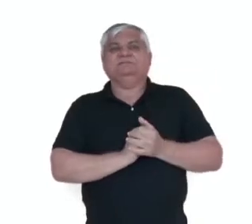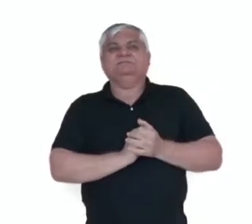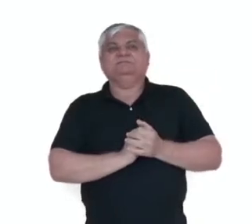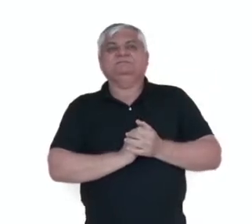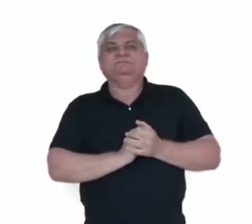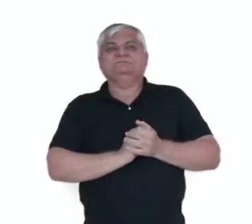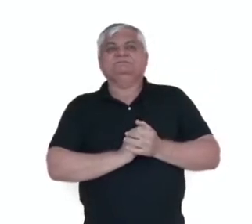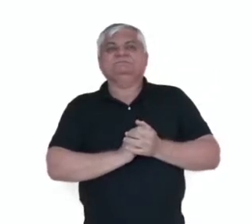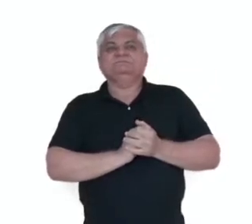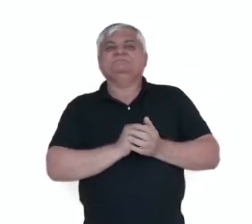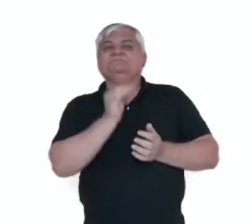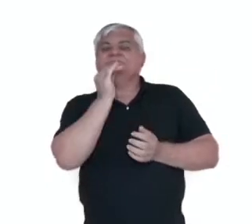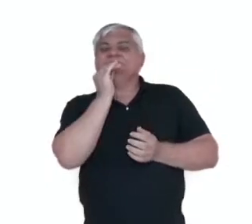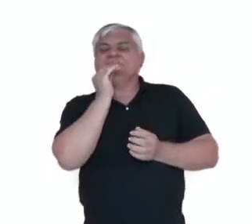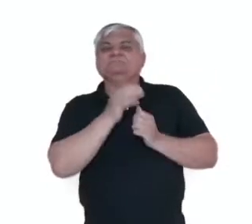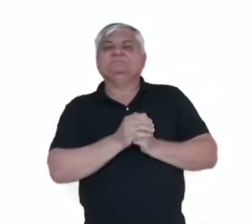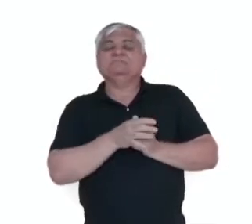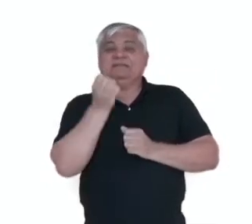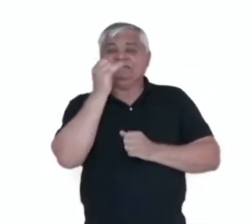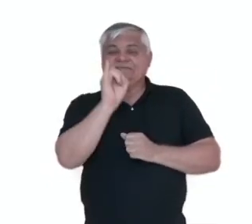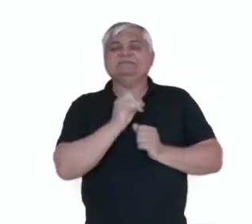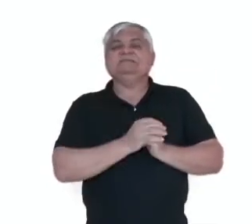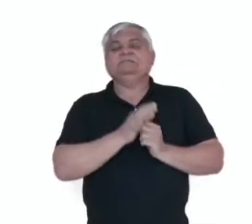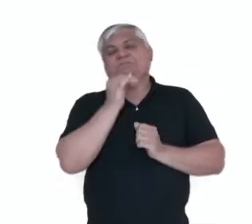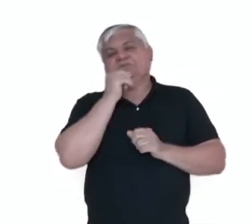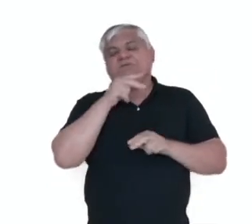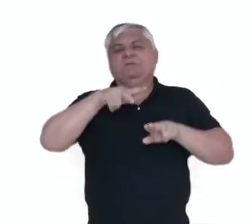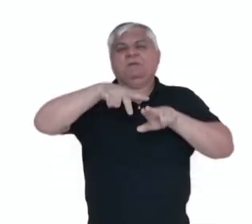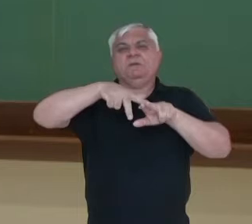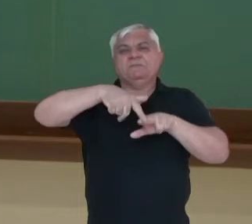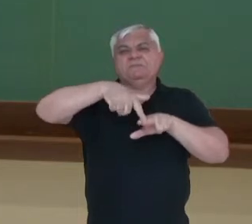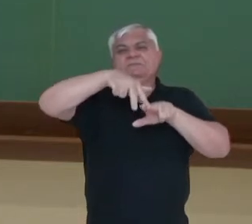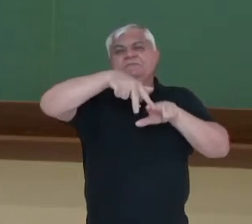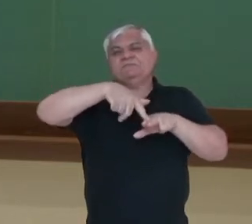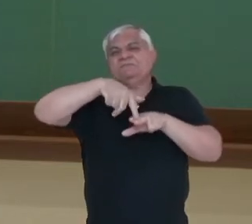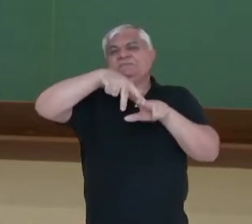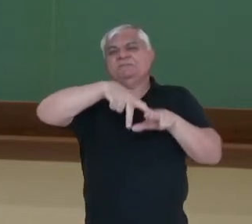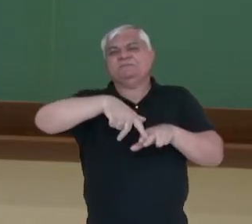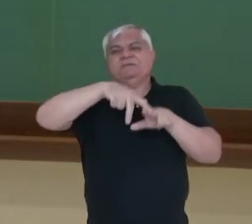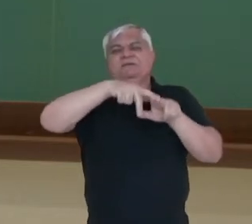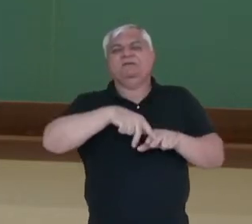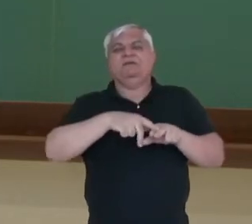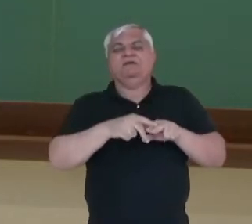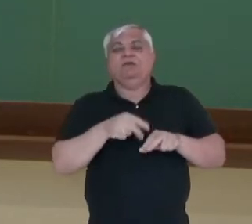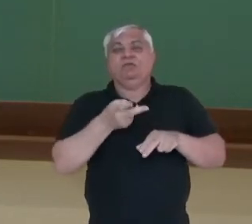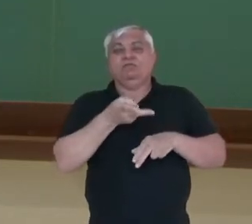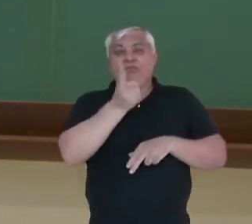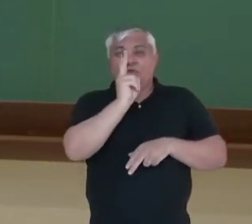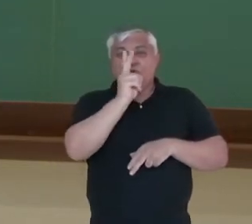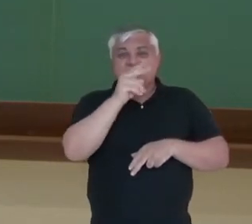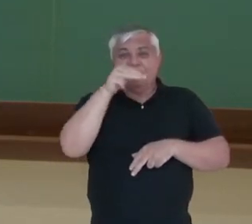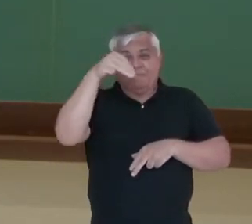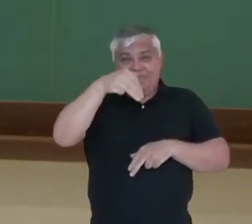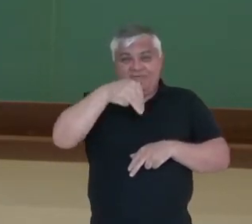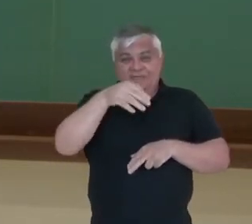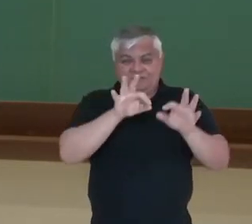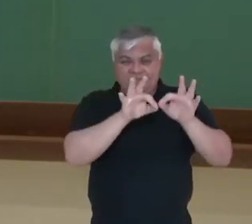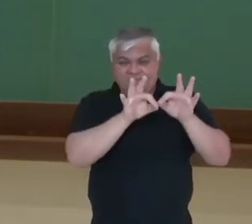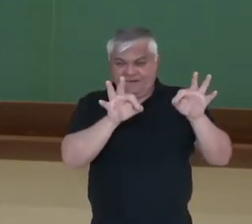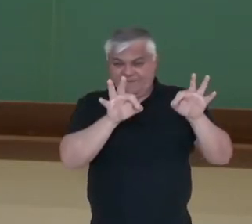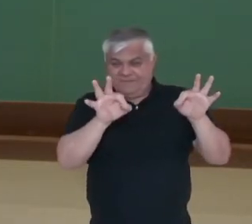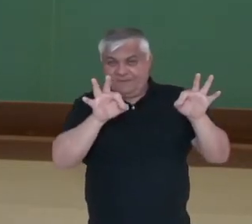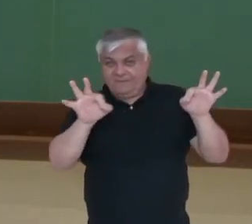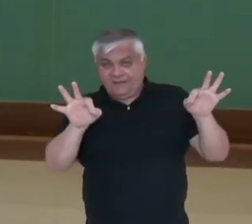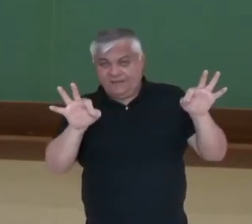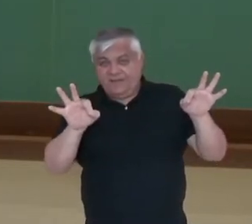tá? Então, se ele estiver andando no skate com uma velocidade de 2 metros por segundo, ele